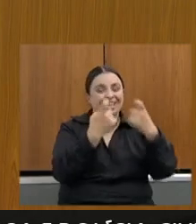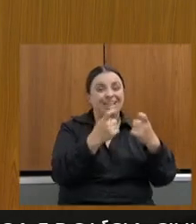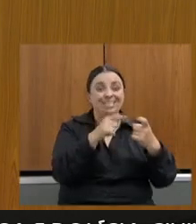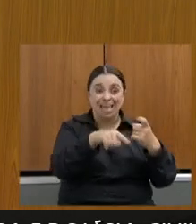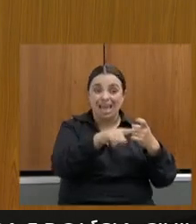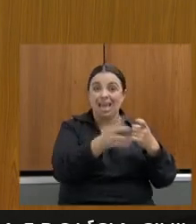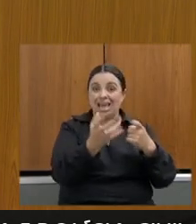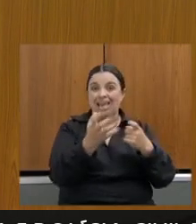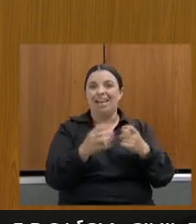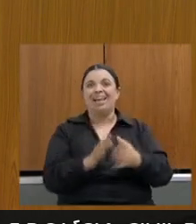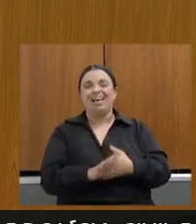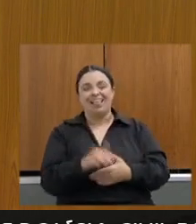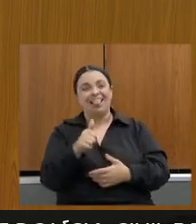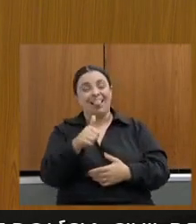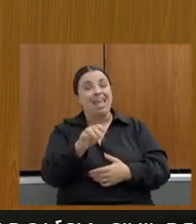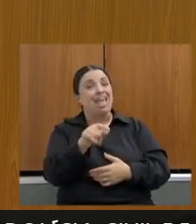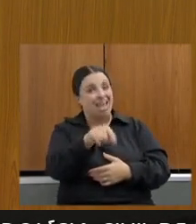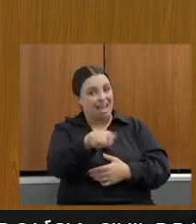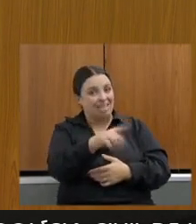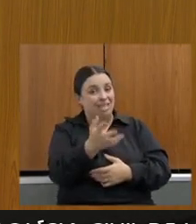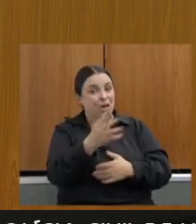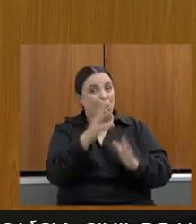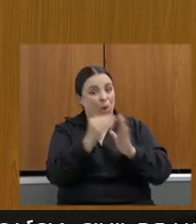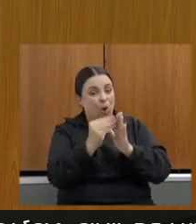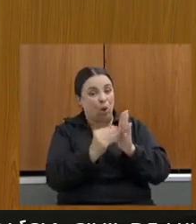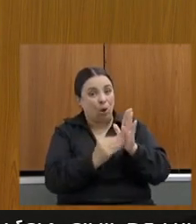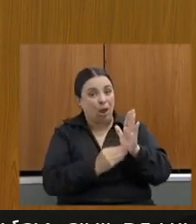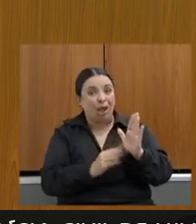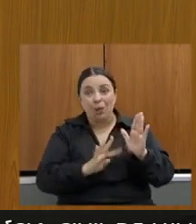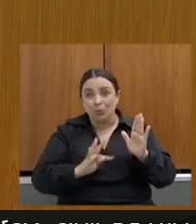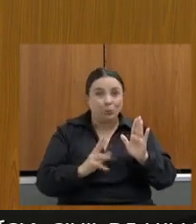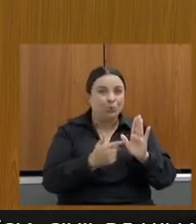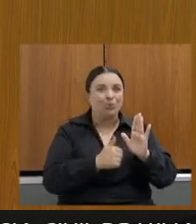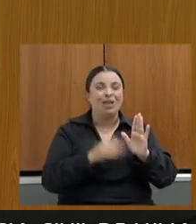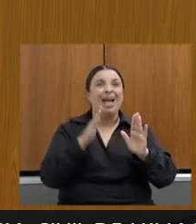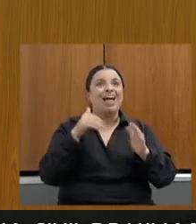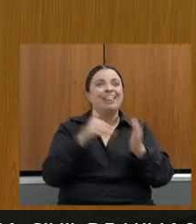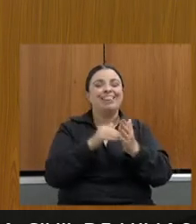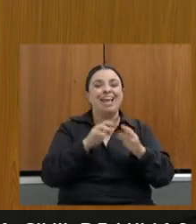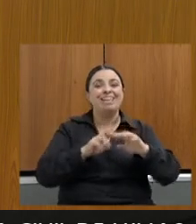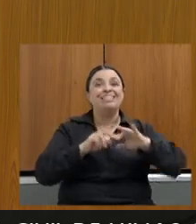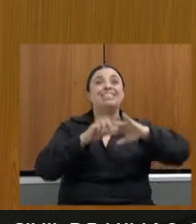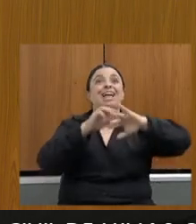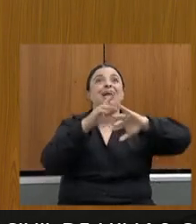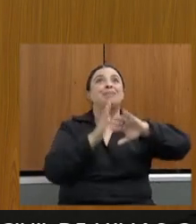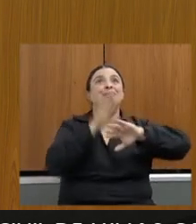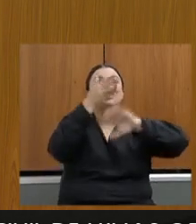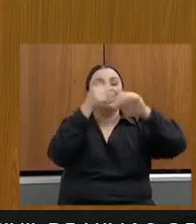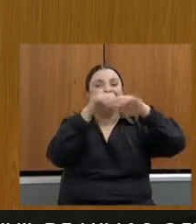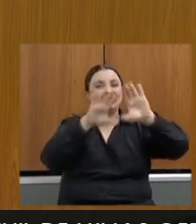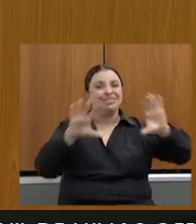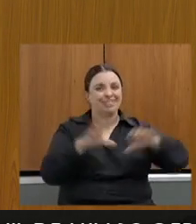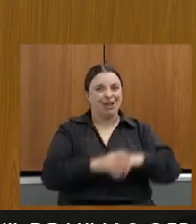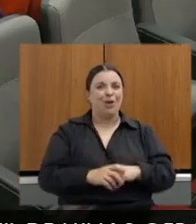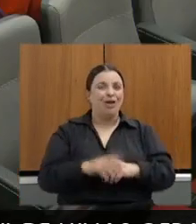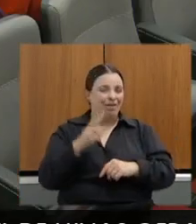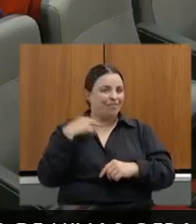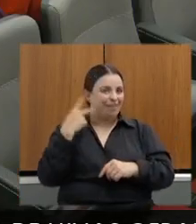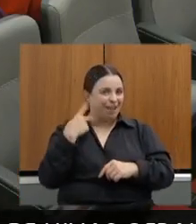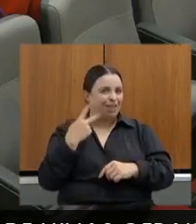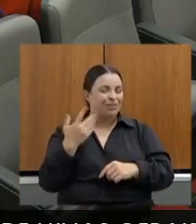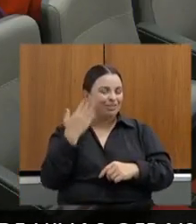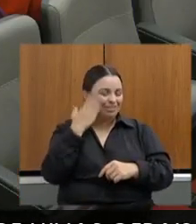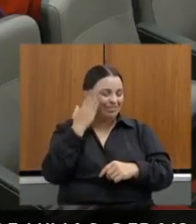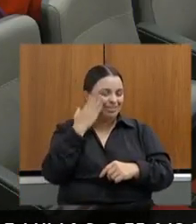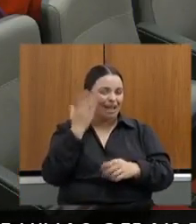né até a escada para o céu tem hora que quem tá do lado de fora e assim só e vereadores sabe como é que é legislar né Vereador tem uma regata a